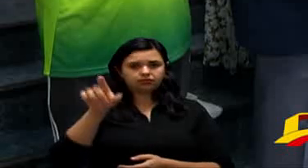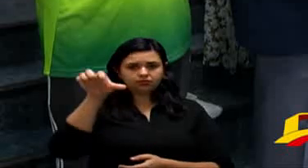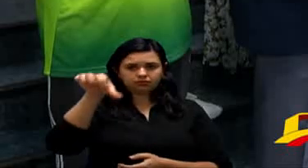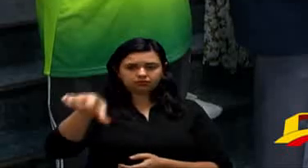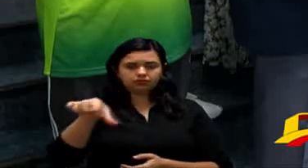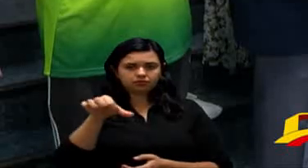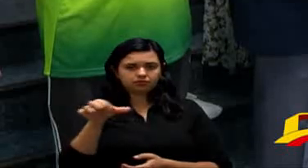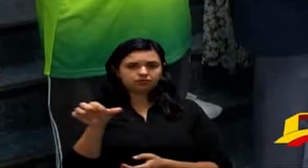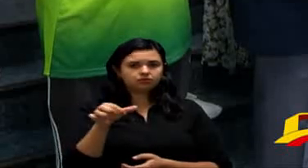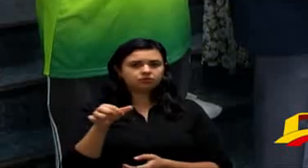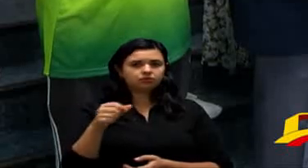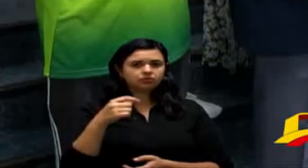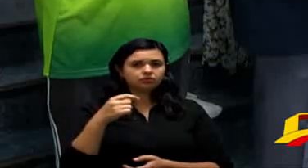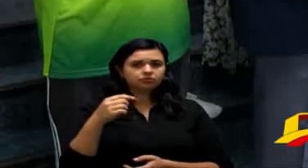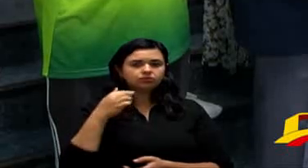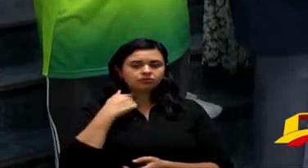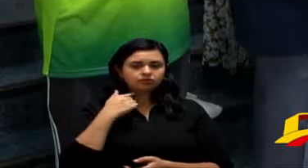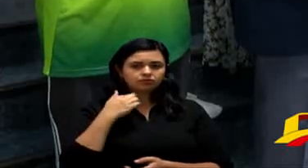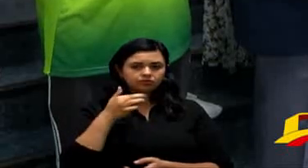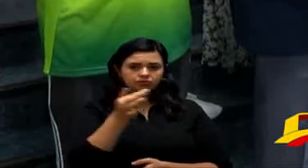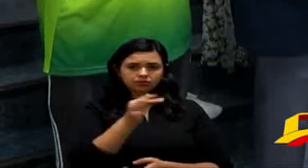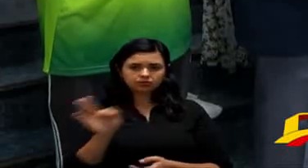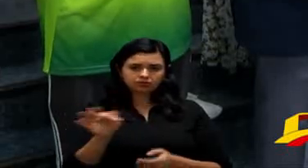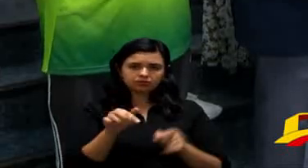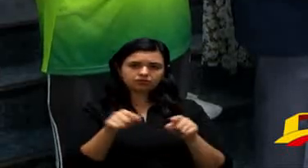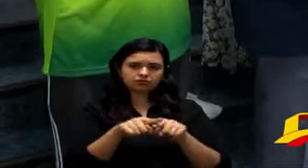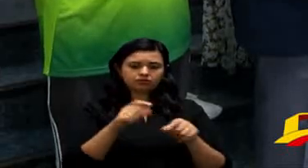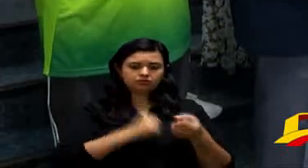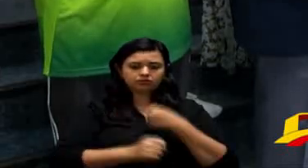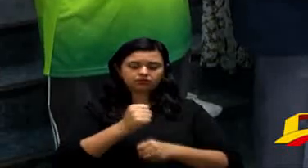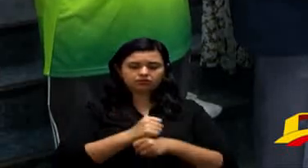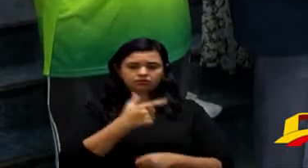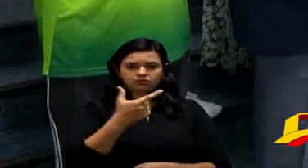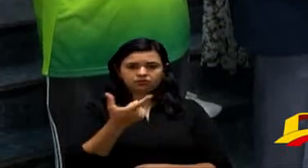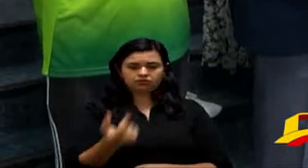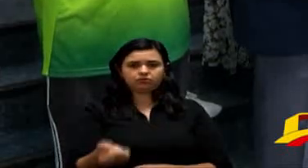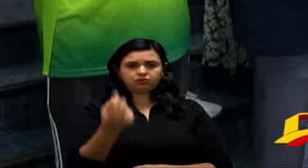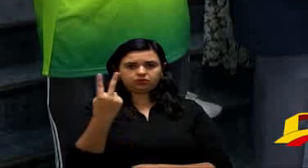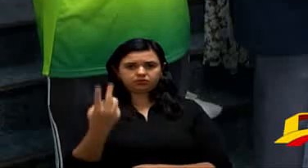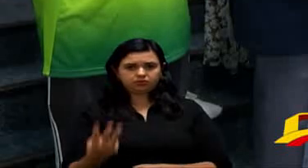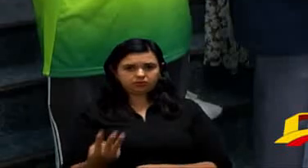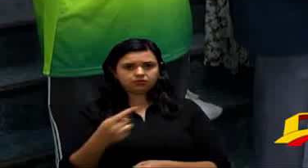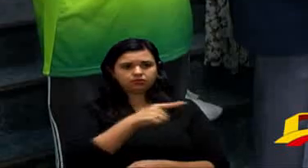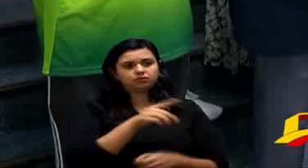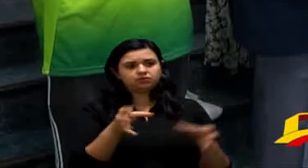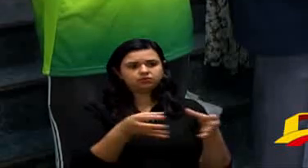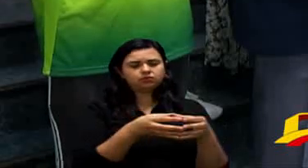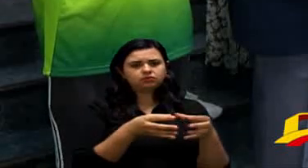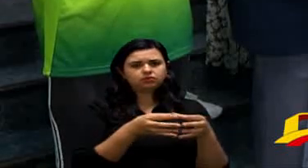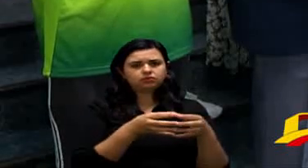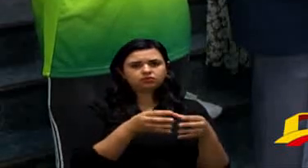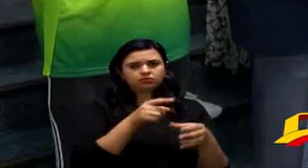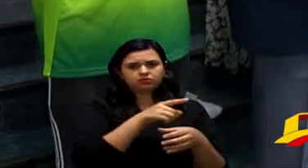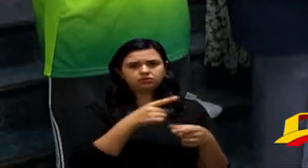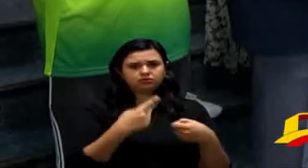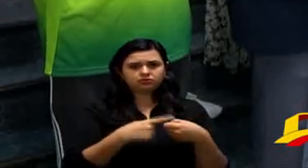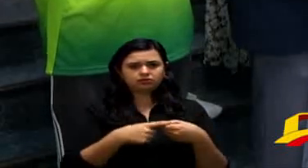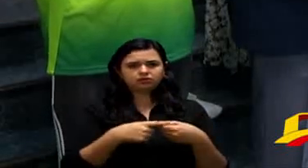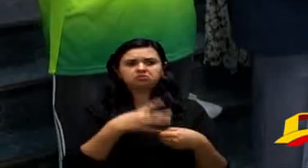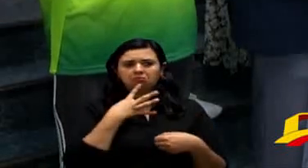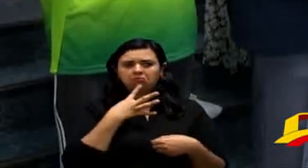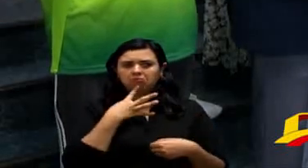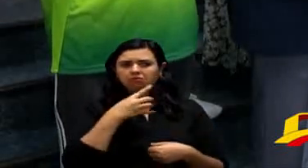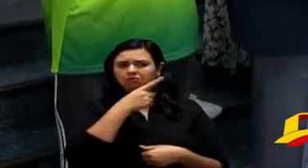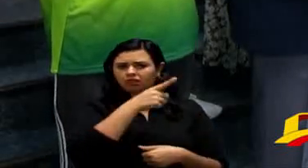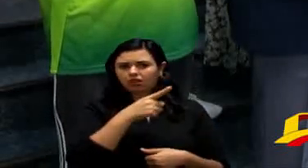de fevereiro de 2016 homenageia a sociedade civil ação Comunitária em aíba que aliás conheço muito bem viu jovem lá